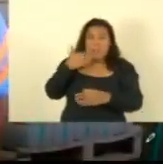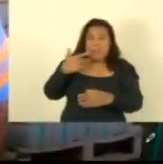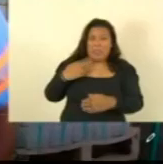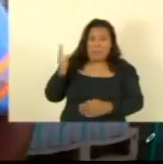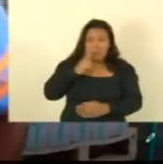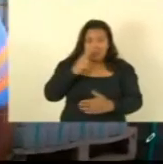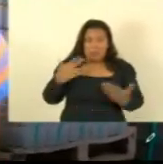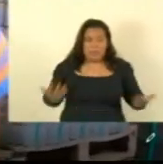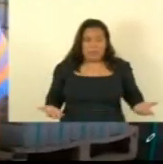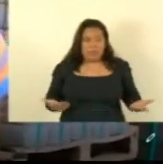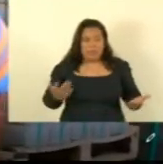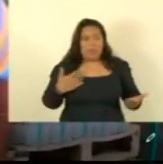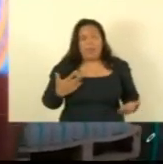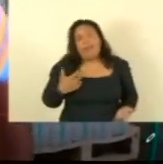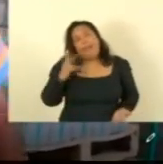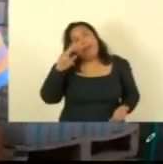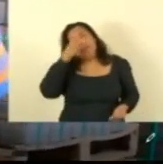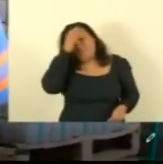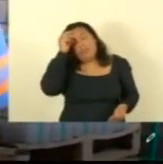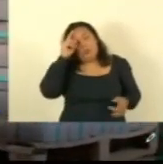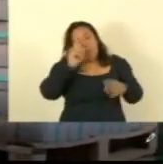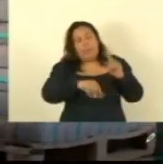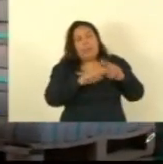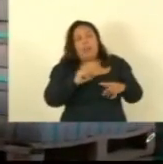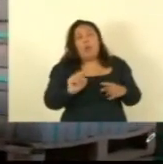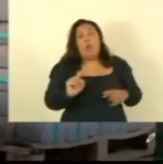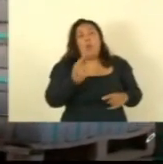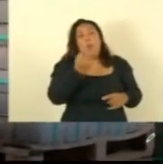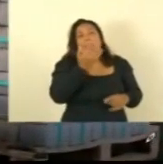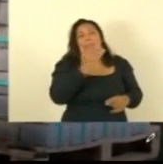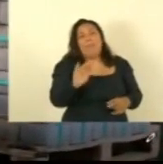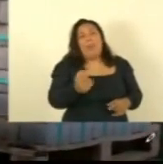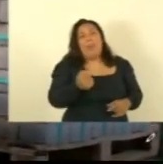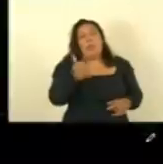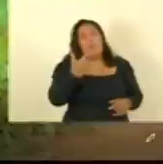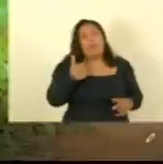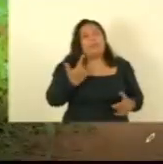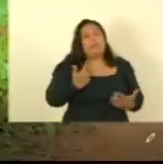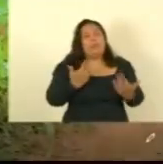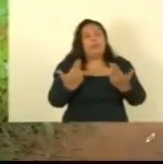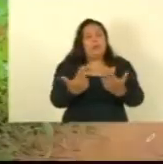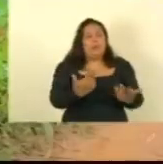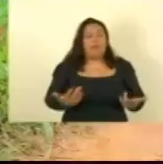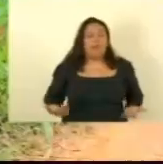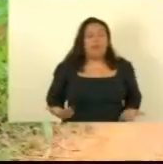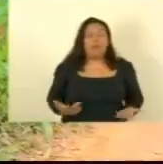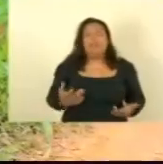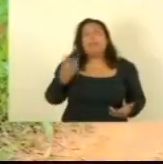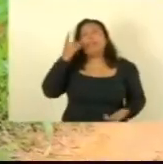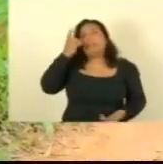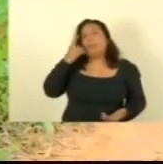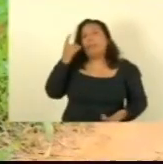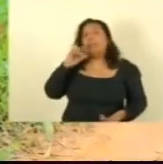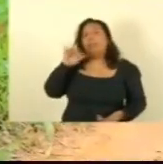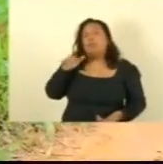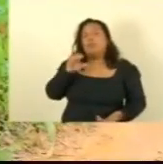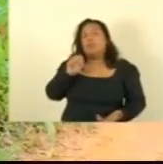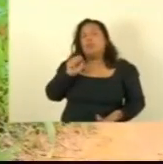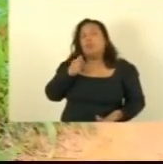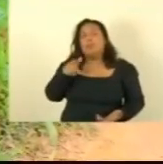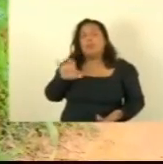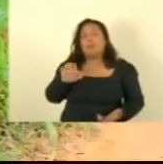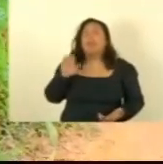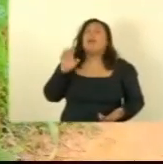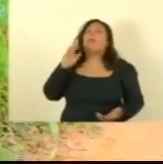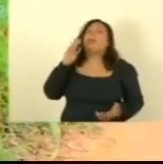também na prefeitura, né? Porque um material quase um ano e meio aqui do mesmo jeito. O deputado Esmeraldo prometeu de mandar,